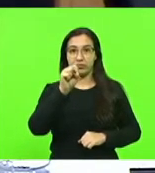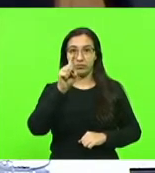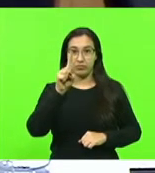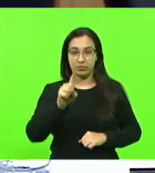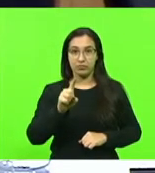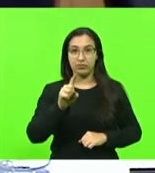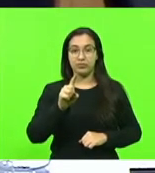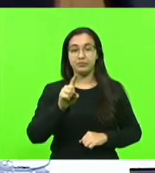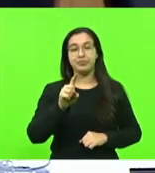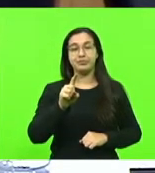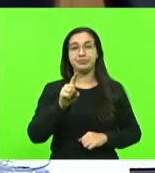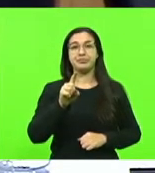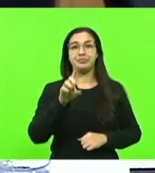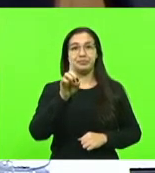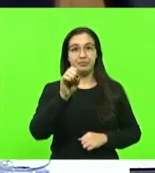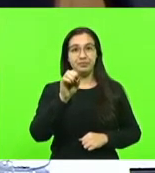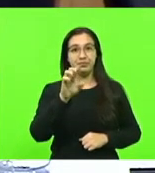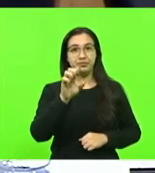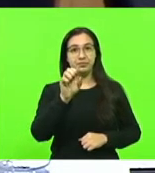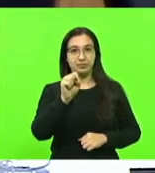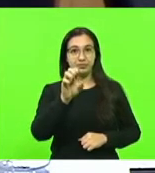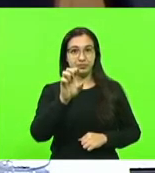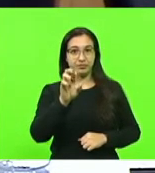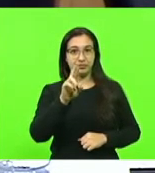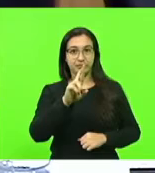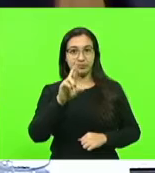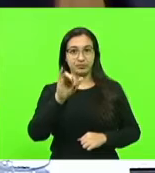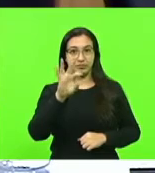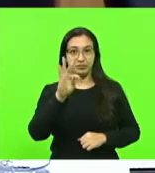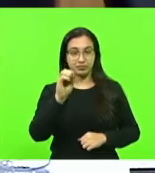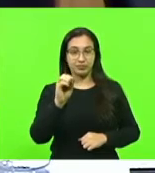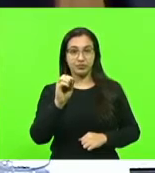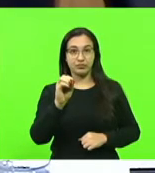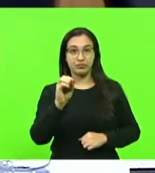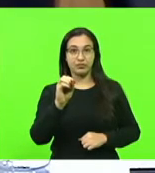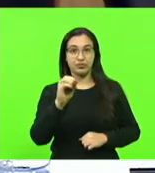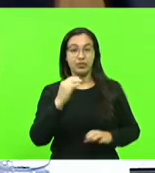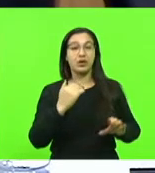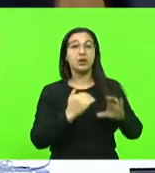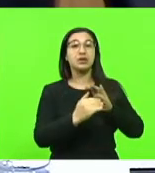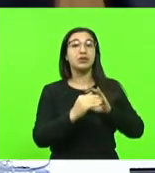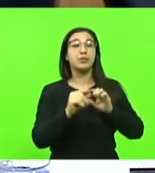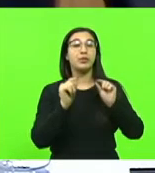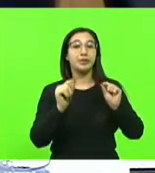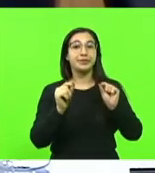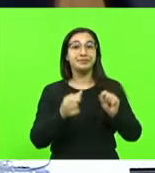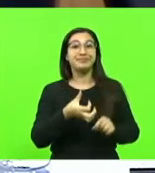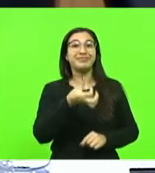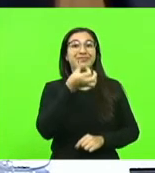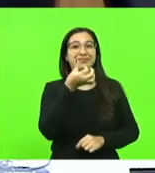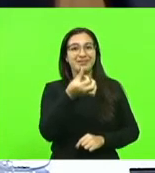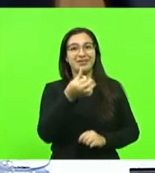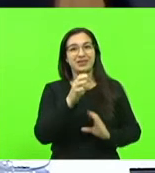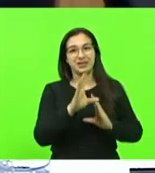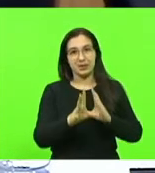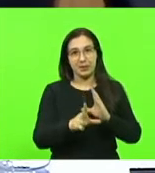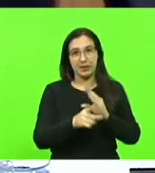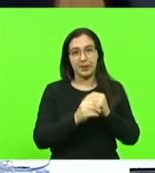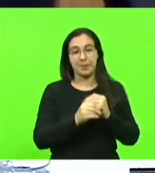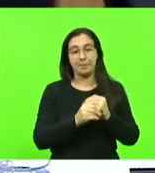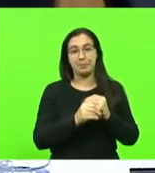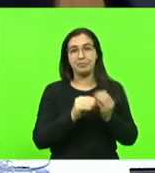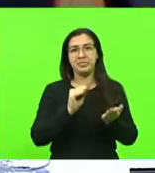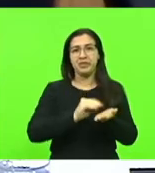recebeu, no seu todo, destinado pelos colegas, 6 emendas, e ainda faltavam